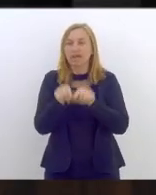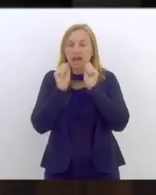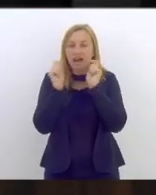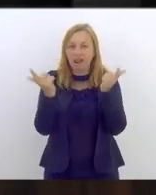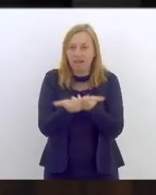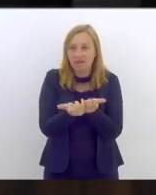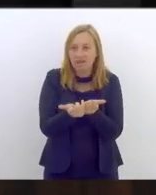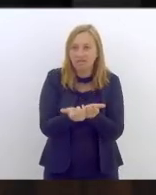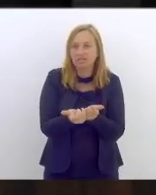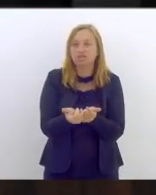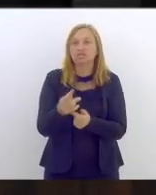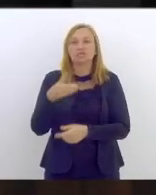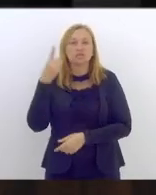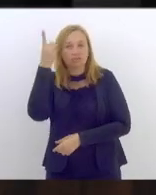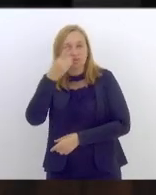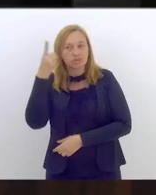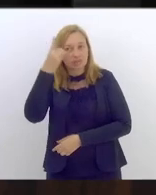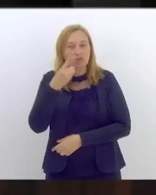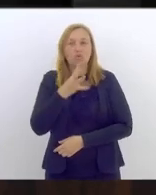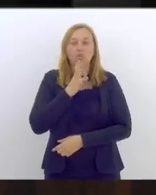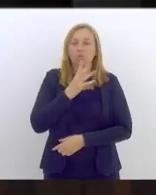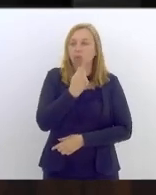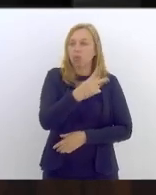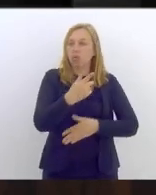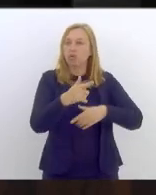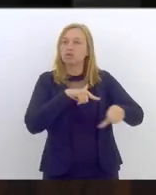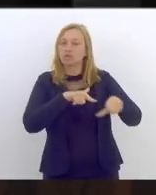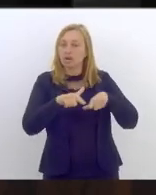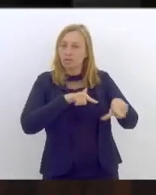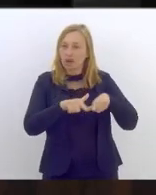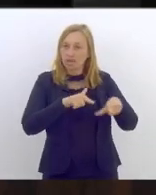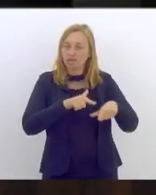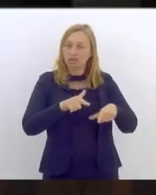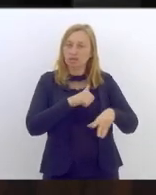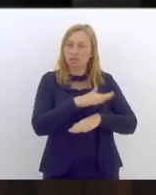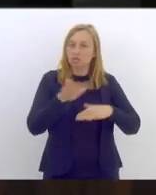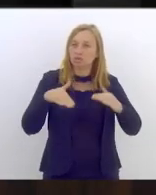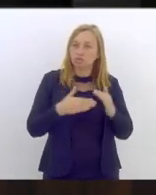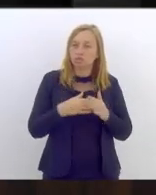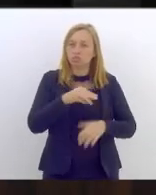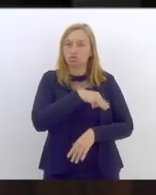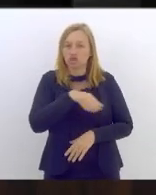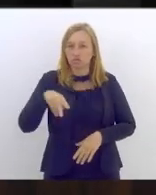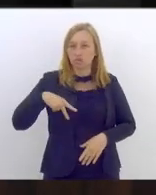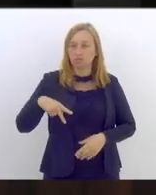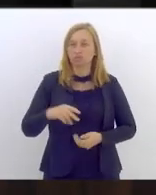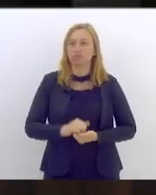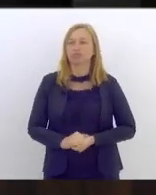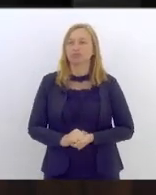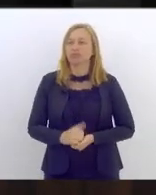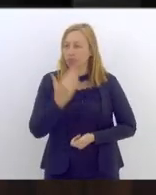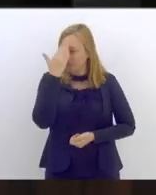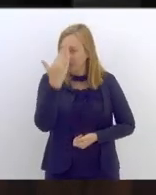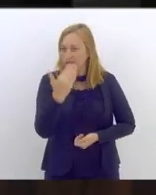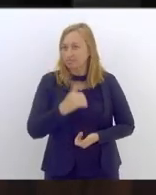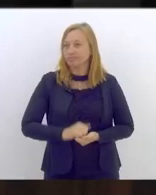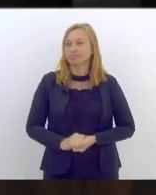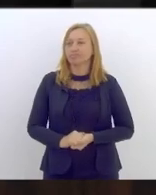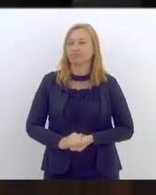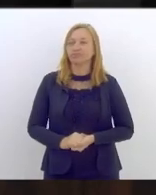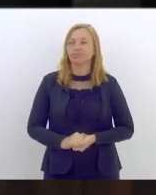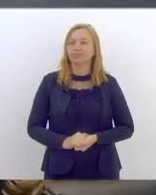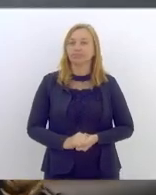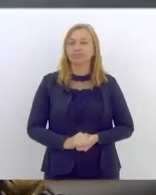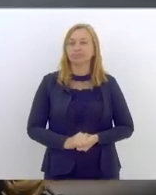O parlamento para poder reconhecer o trabalho Senhor e todo o Ministério Público nossa muito obrigado